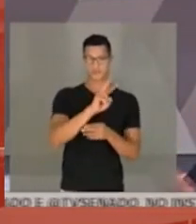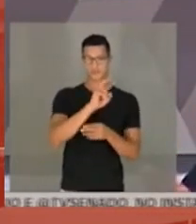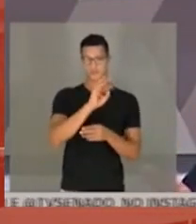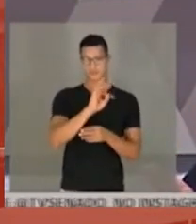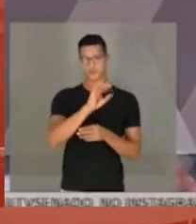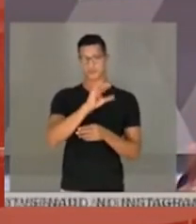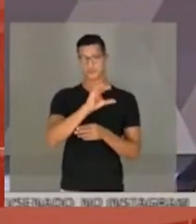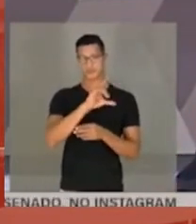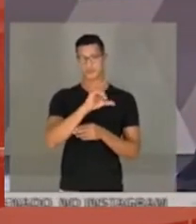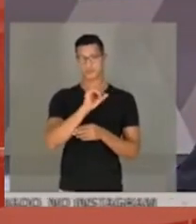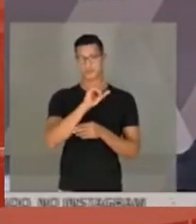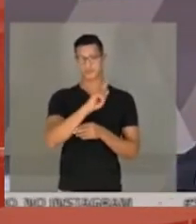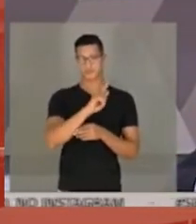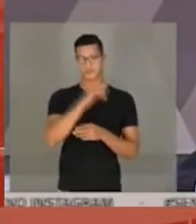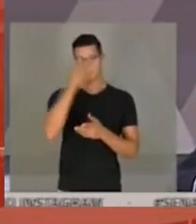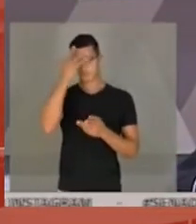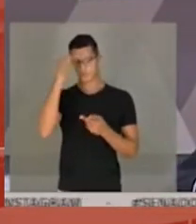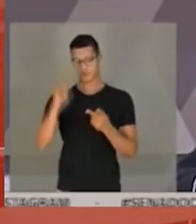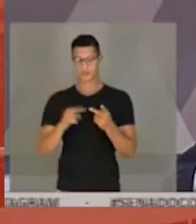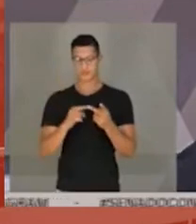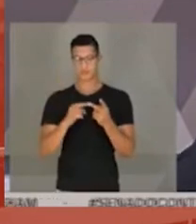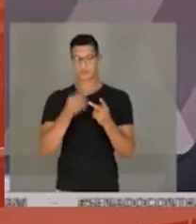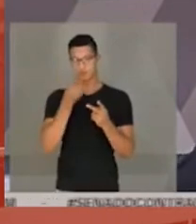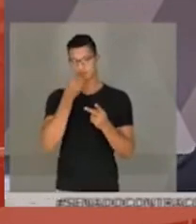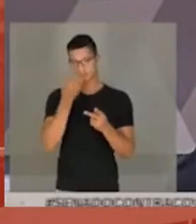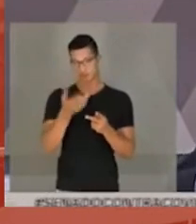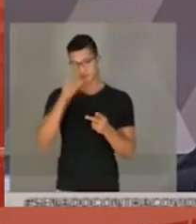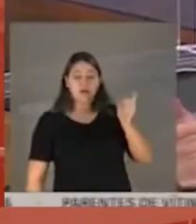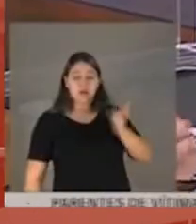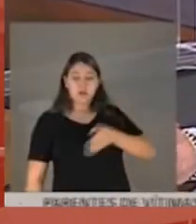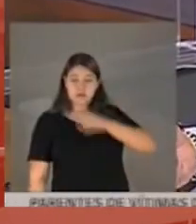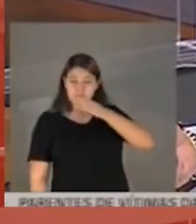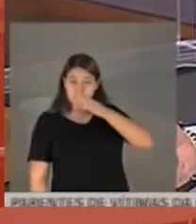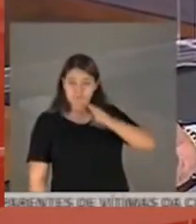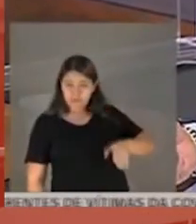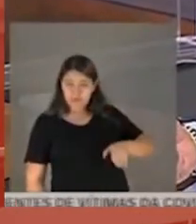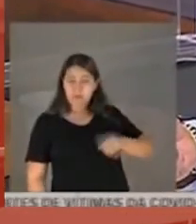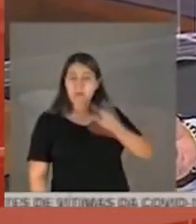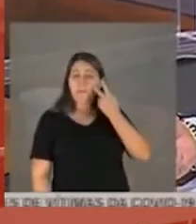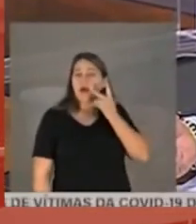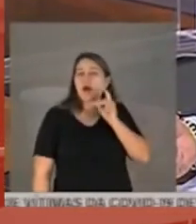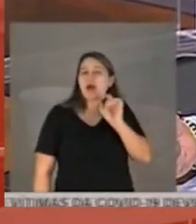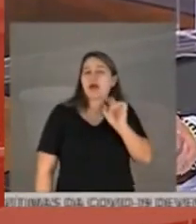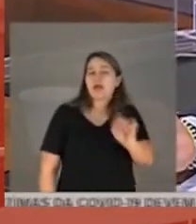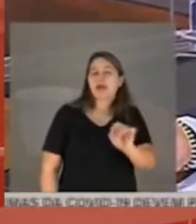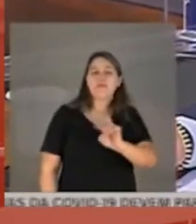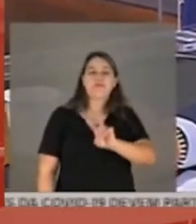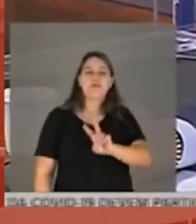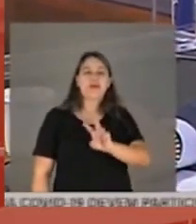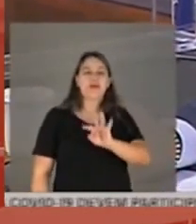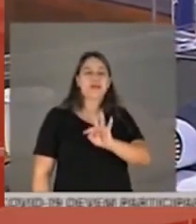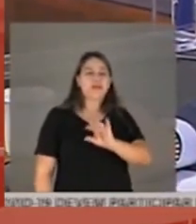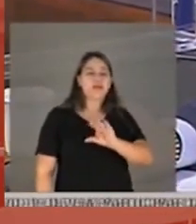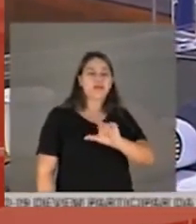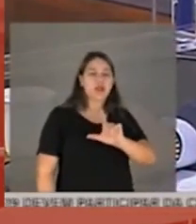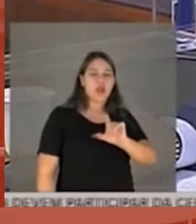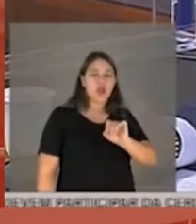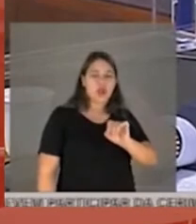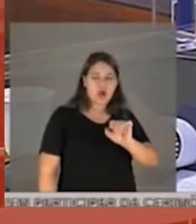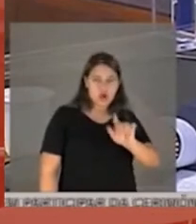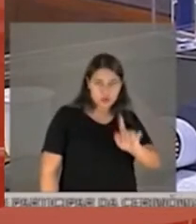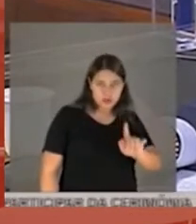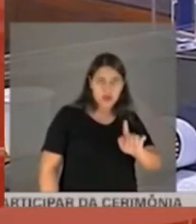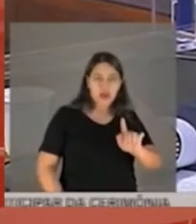economia da pilhagem agora a CPI da convite está trazendo coisas interessantes que eu queria tocar Zé